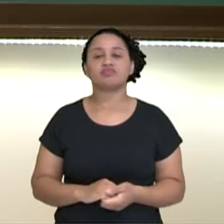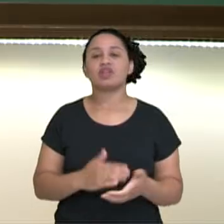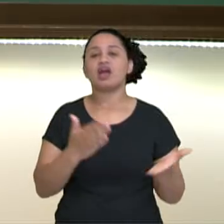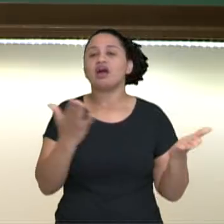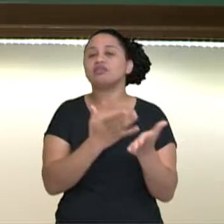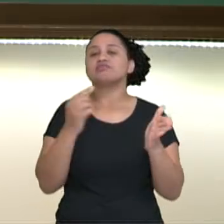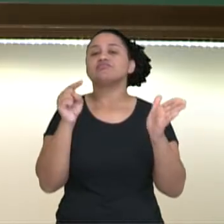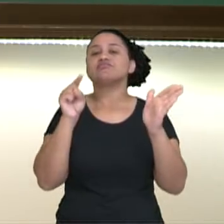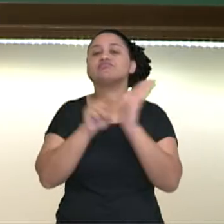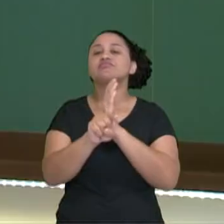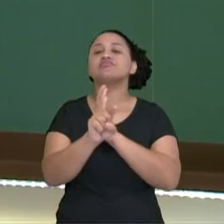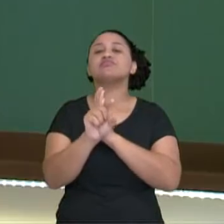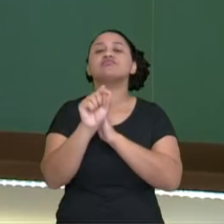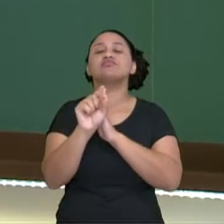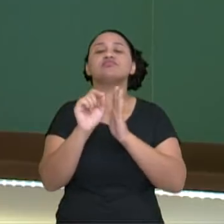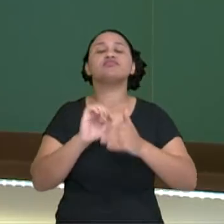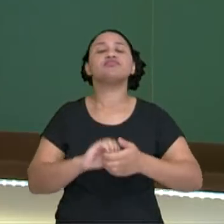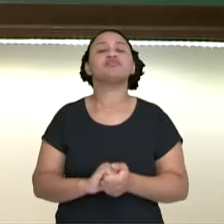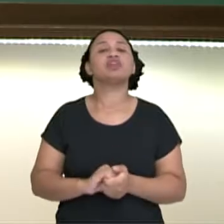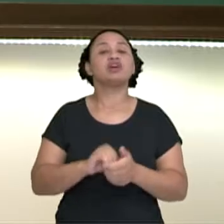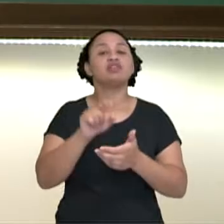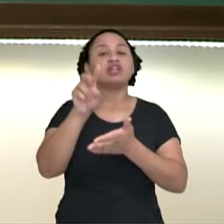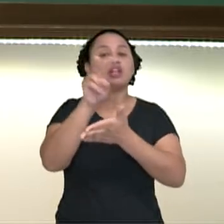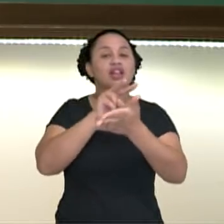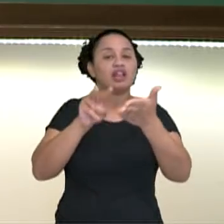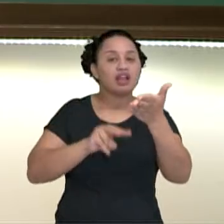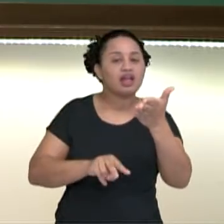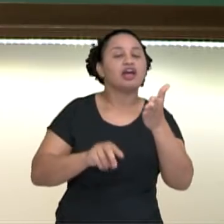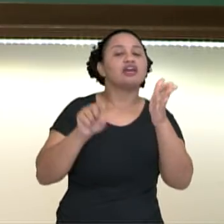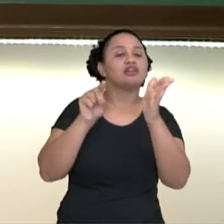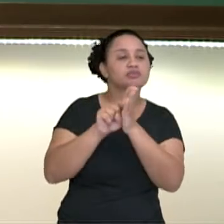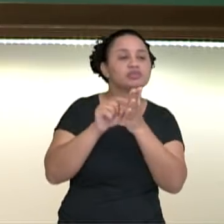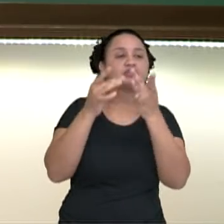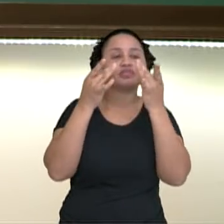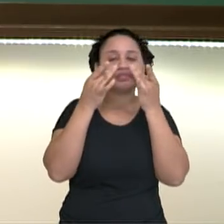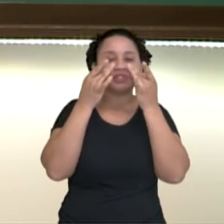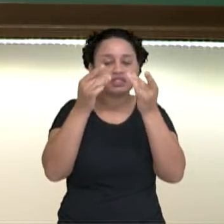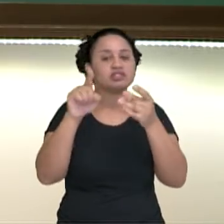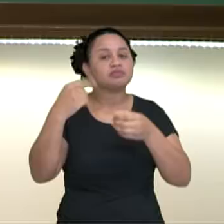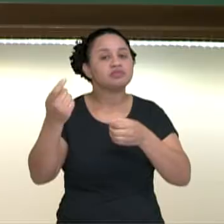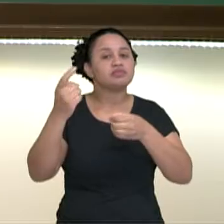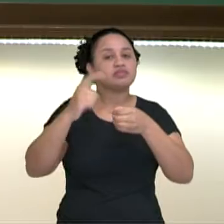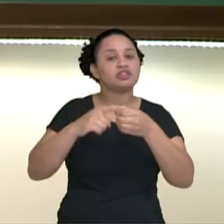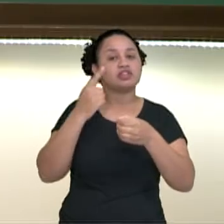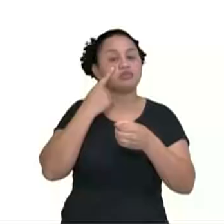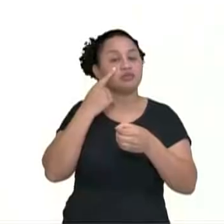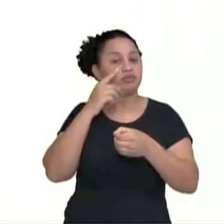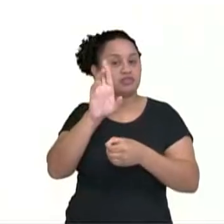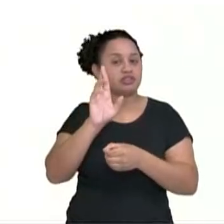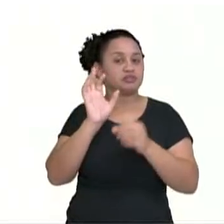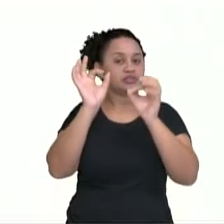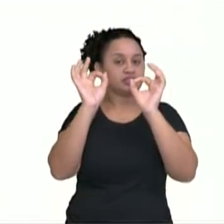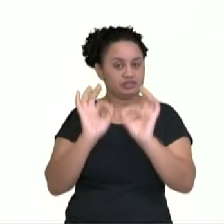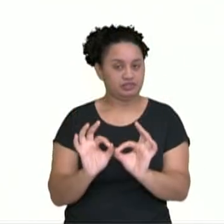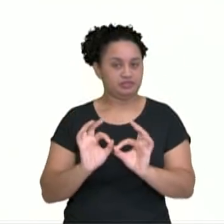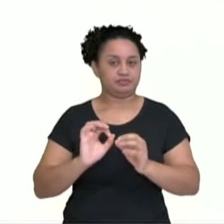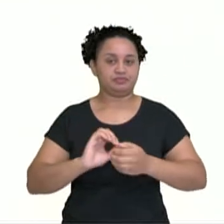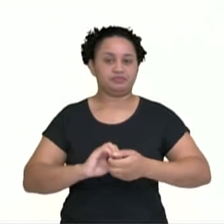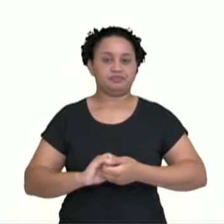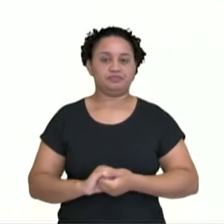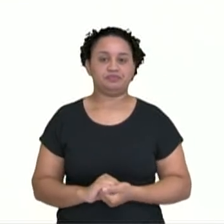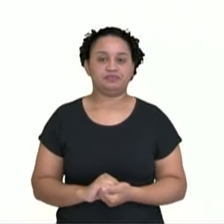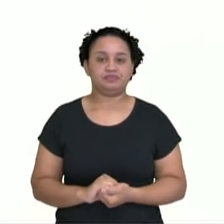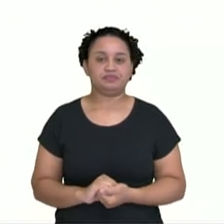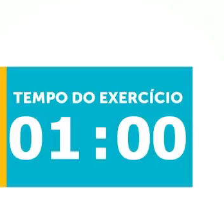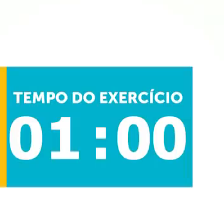Chegamos ao nosso quiz. Quero que vocês leiam esse quiz com atenção. A gente já volta daqui a alguns minutos para ver qual é a resposta correta.